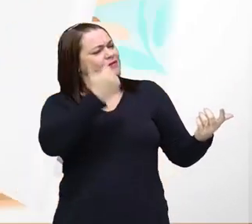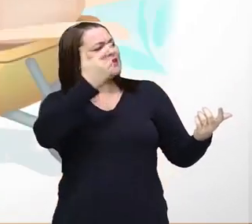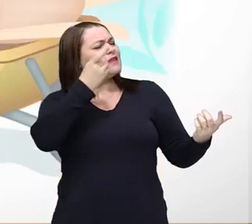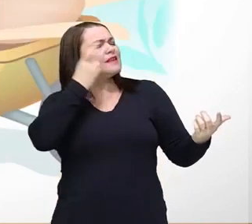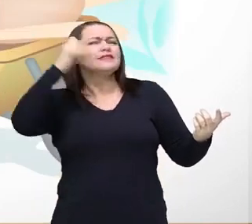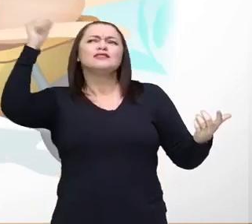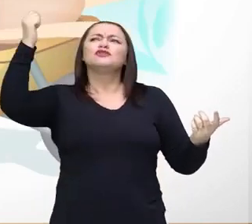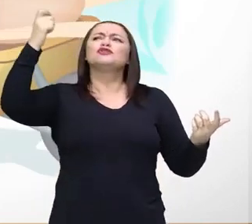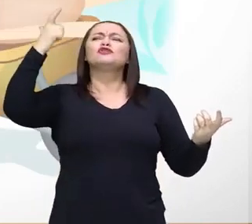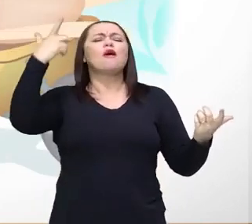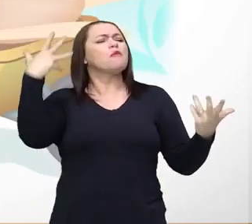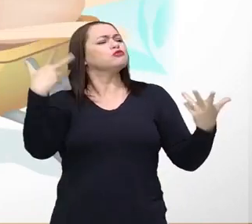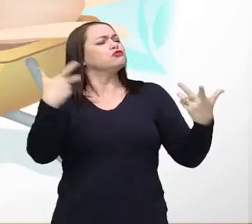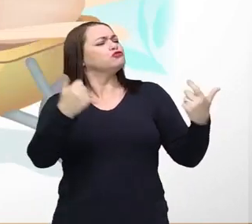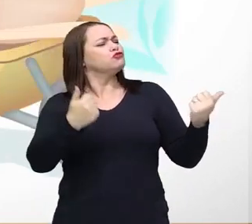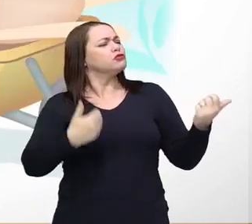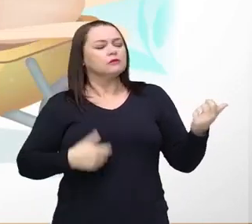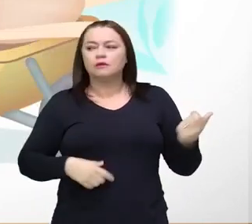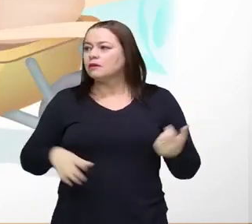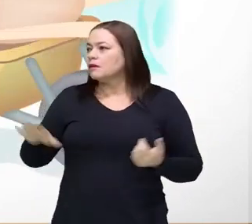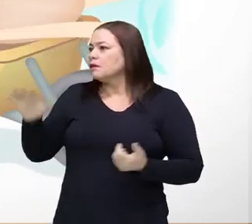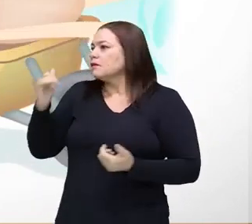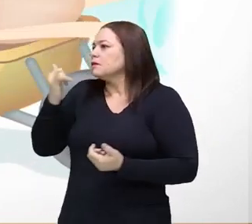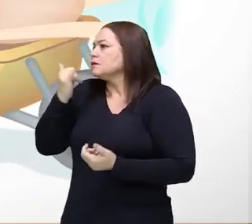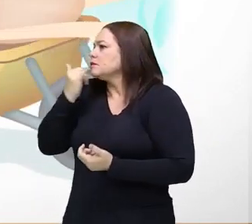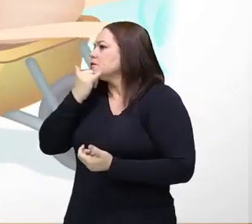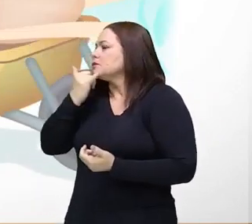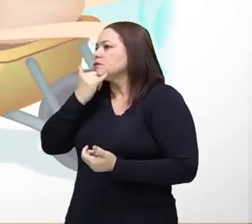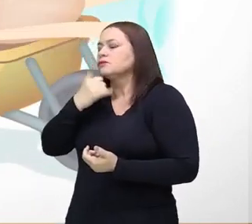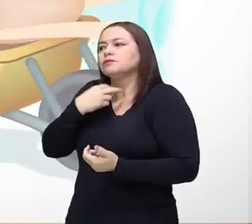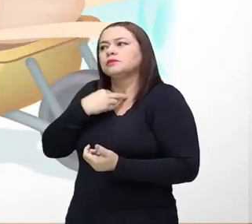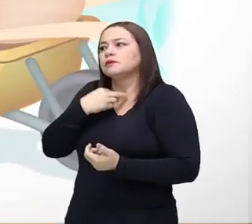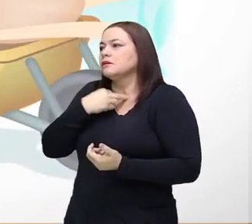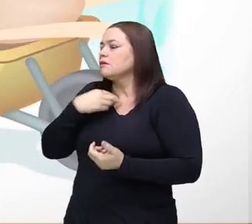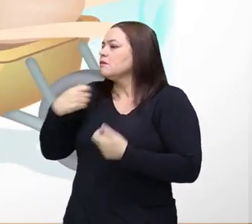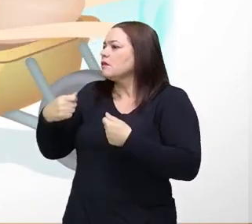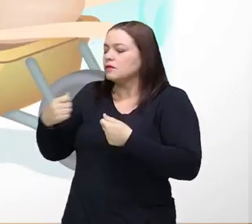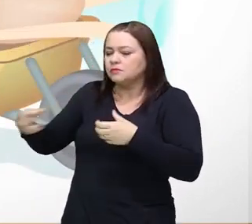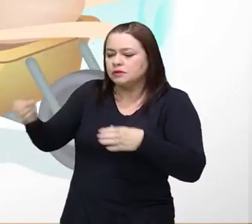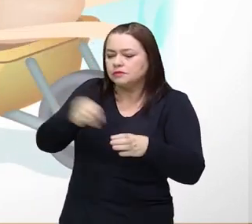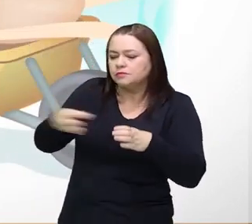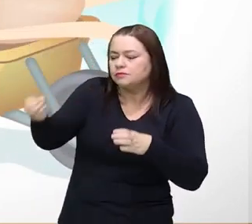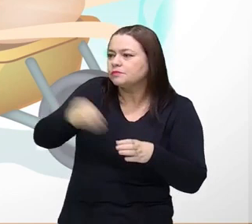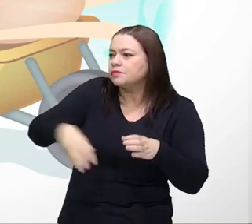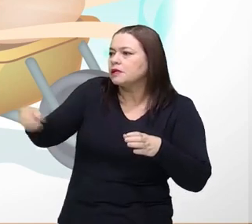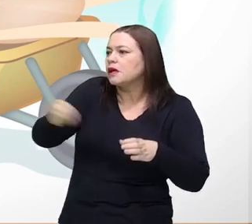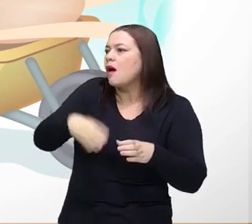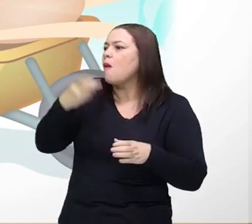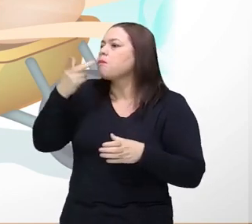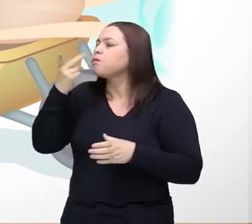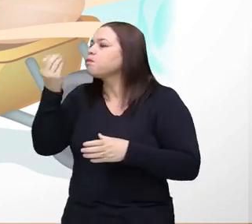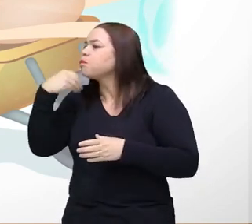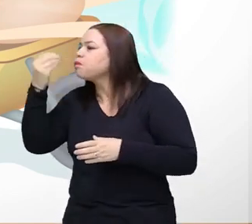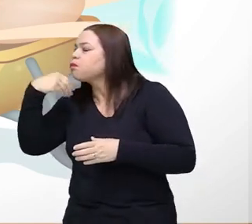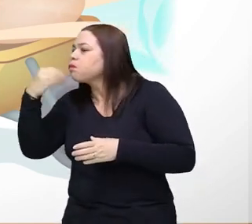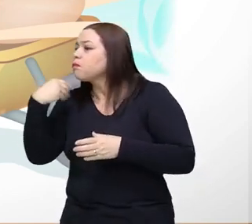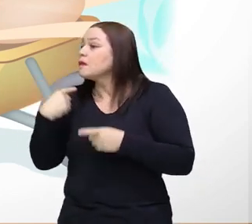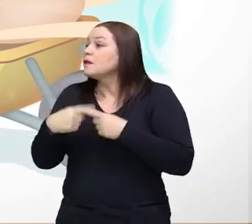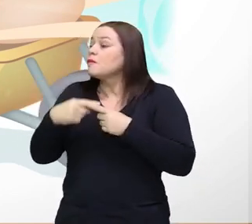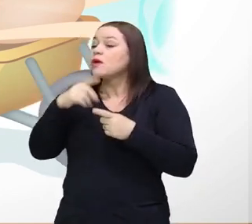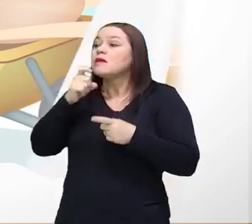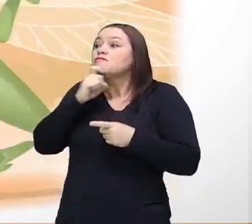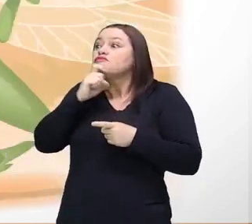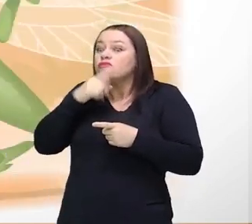verão. Não posso. Preciso juntar provimentos para o inverno, disse a formiga, e recomendo que você